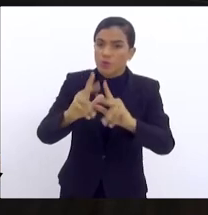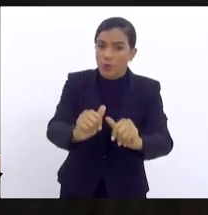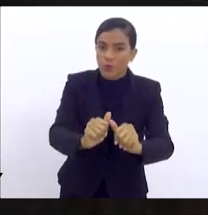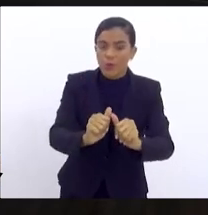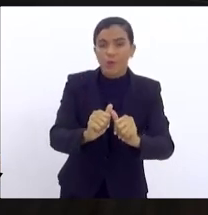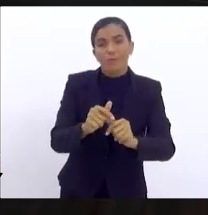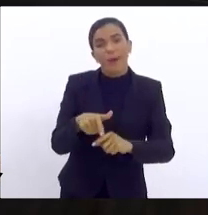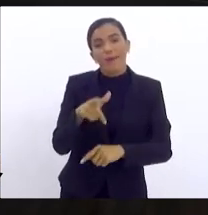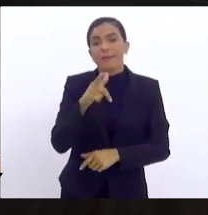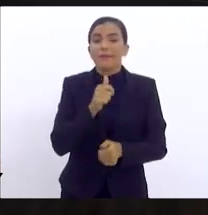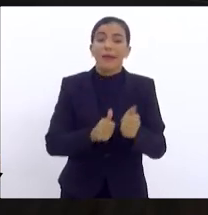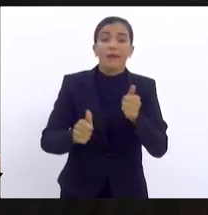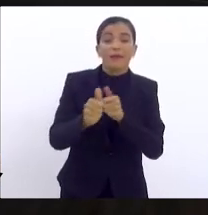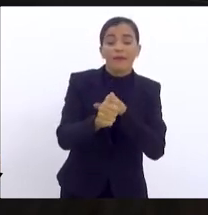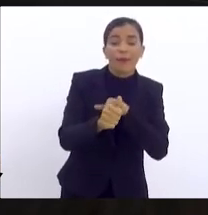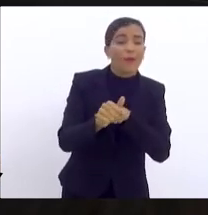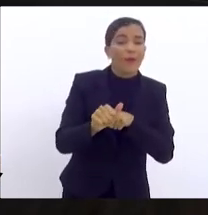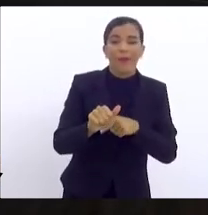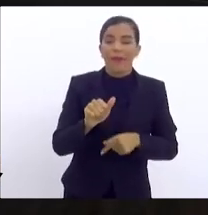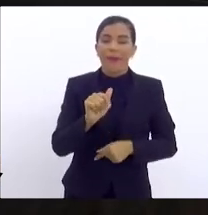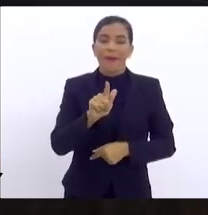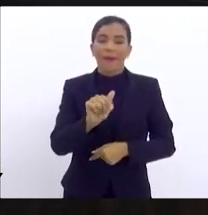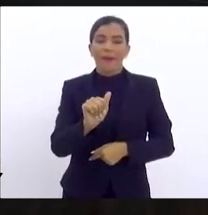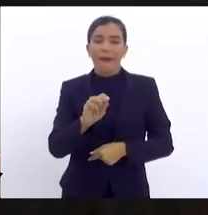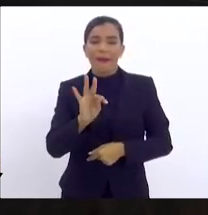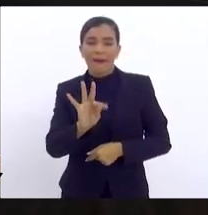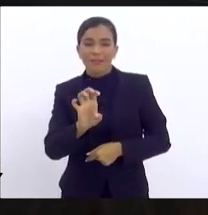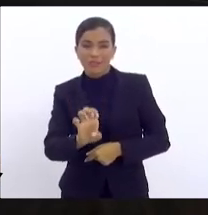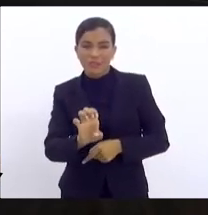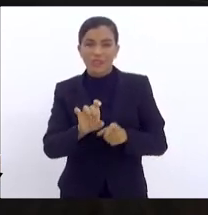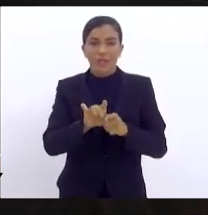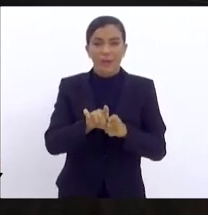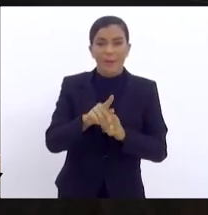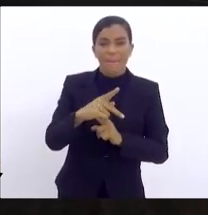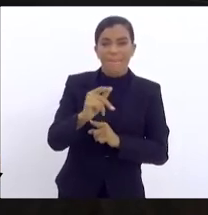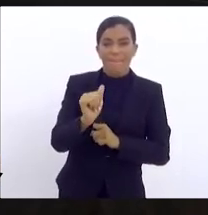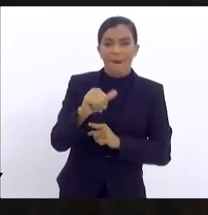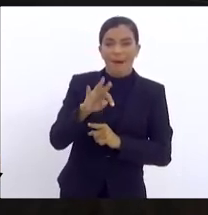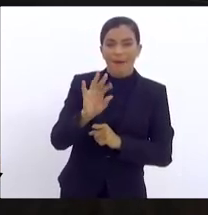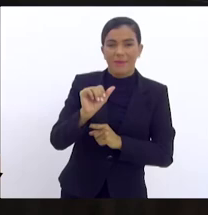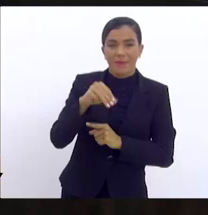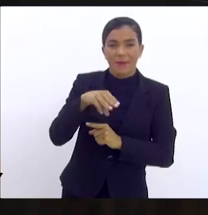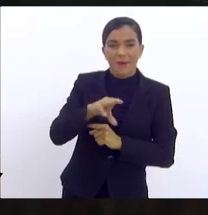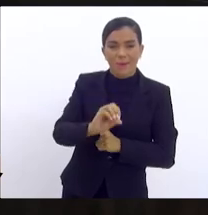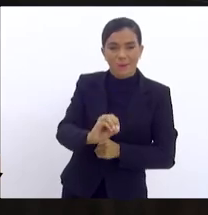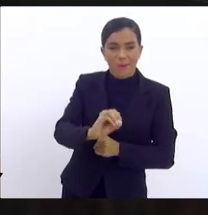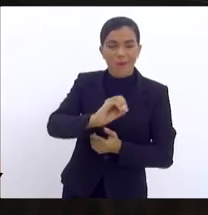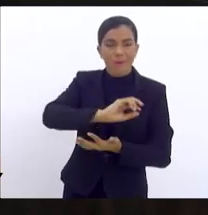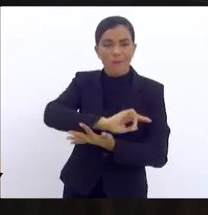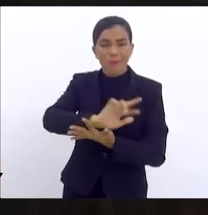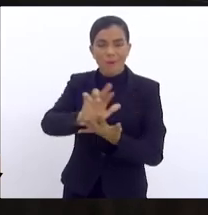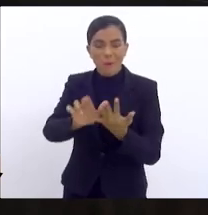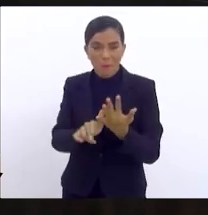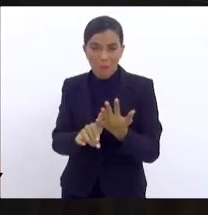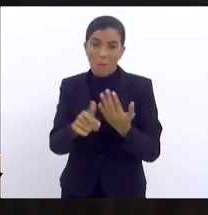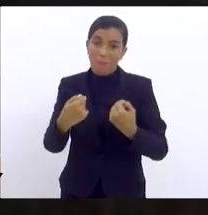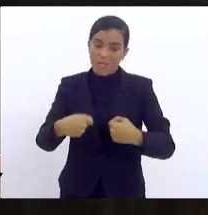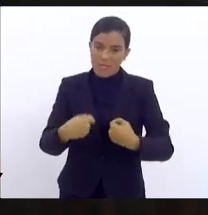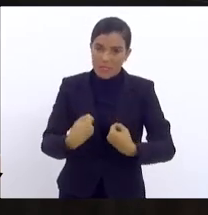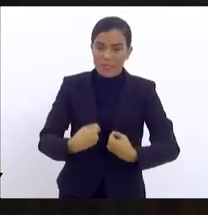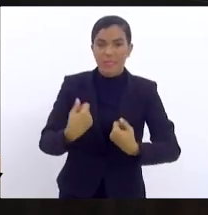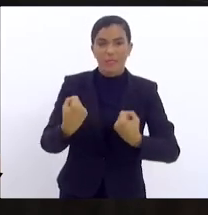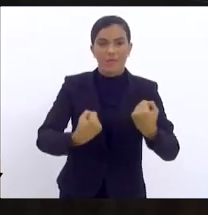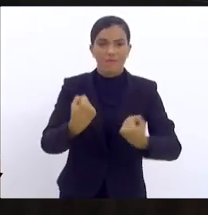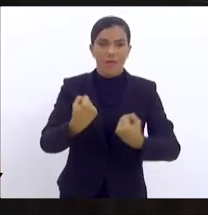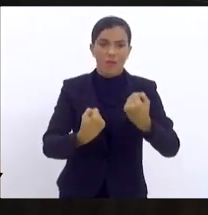na frente normalmente é o gate é o patamo RP é que tá ali na frente realmente e precisa assim de viaturas blindados